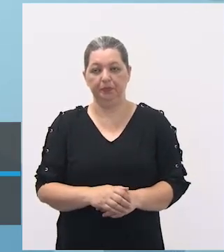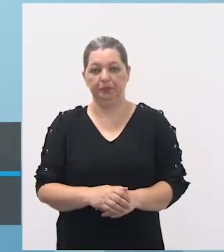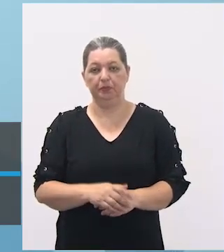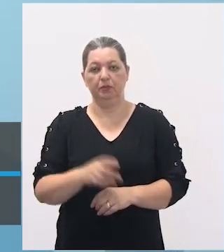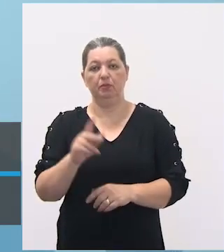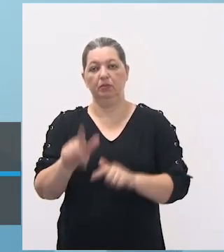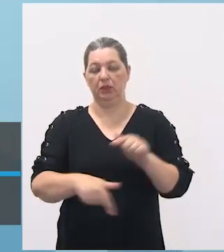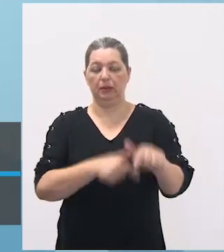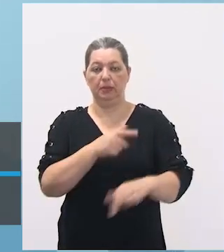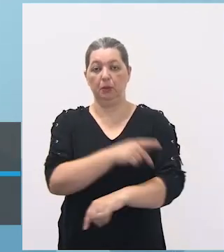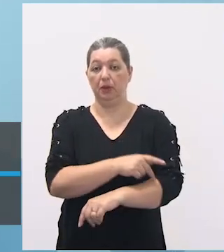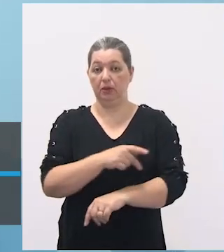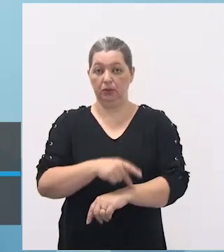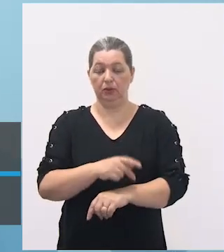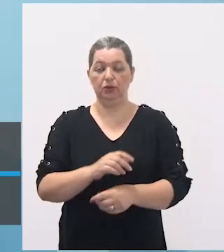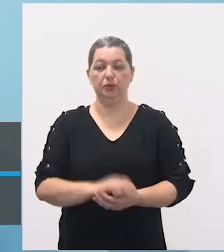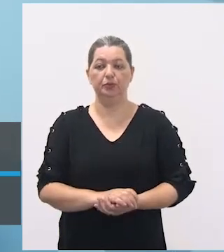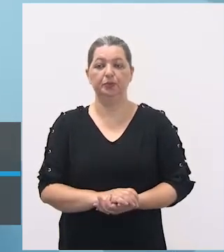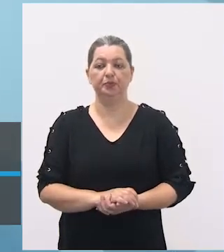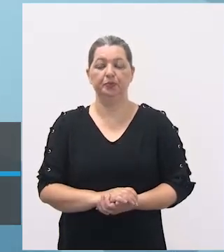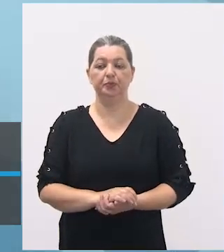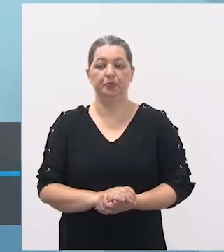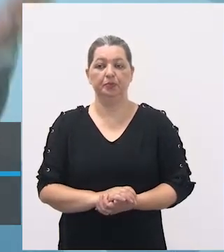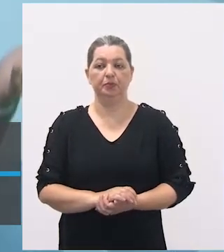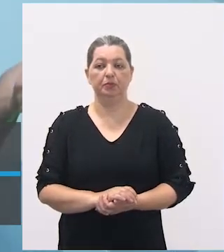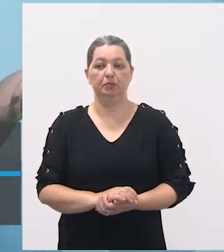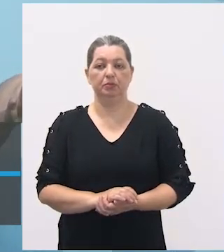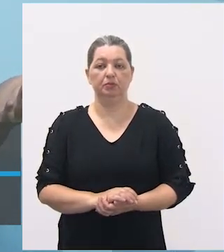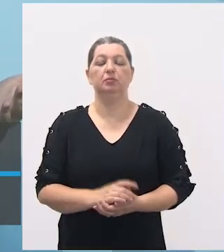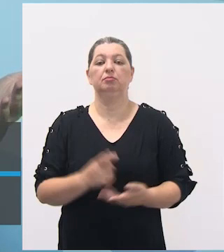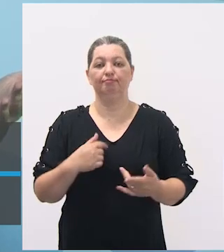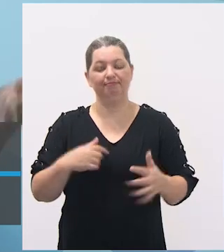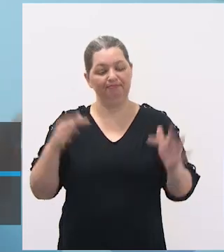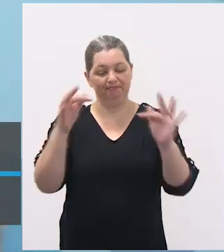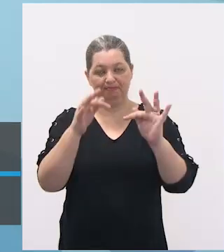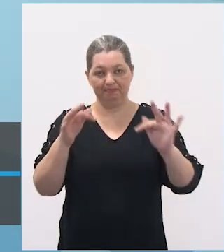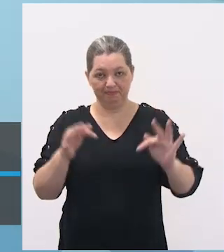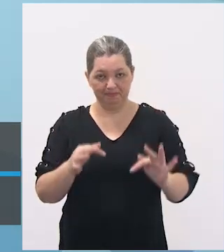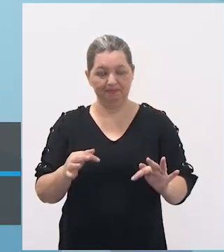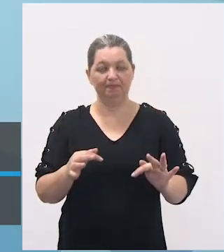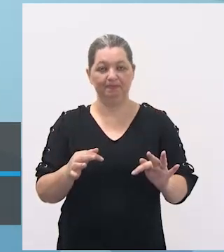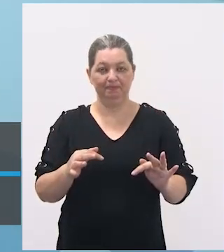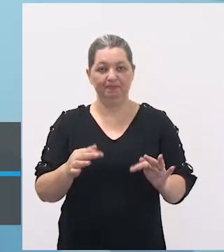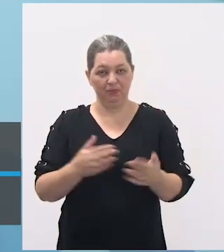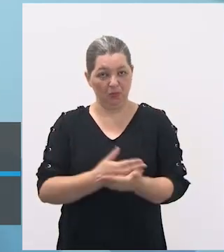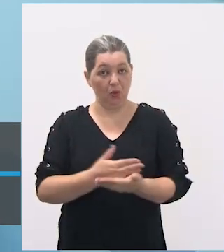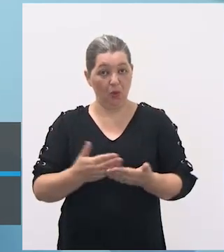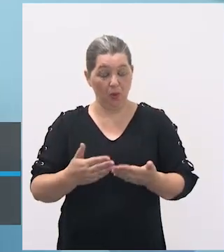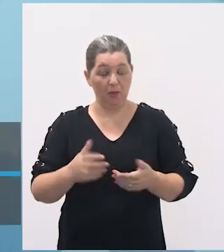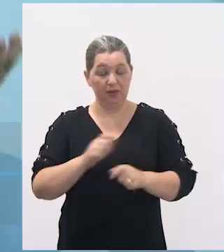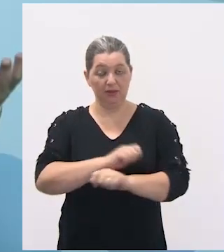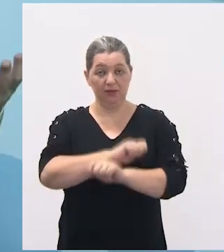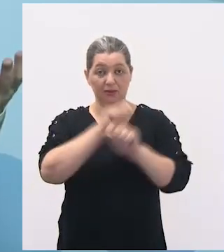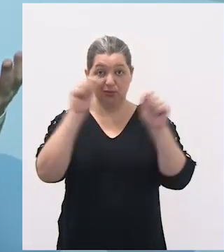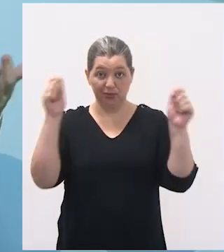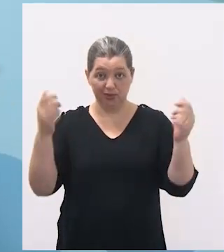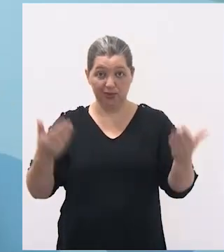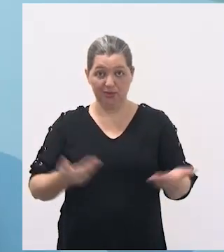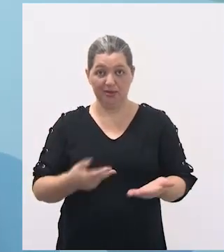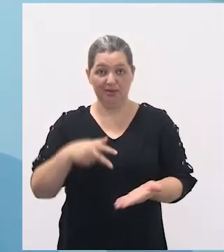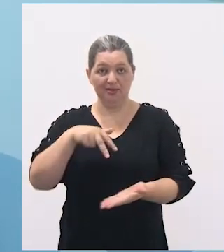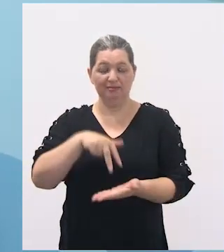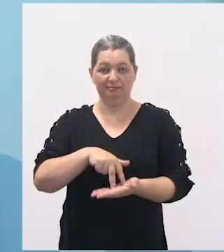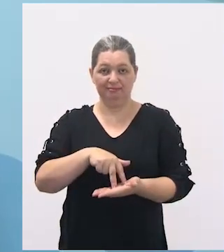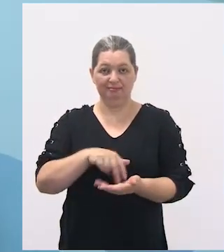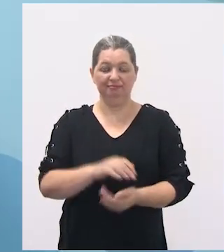pedagógico. Tá? Eh, Enfim, estou muito contente de estar aqui abrindo o dia. Estamos ao